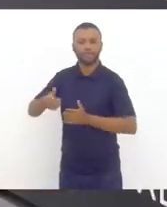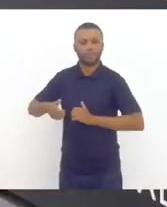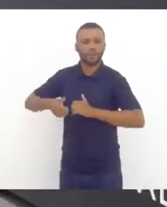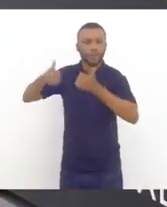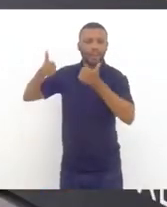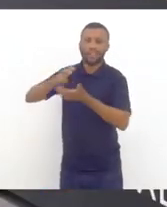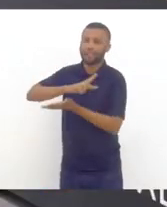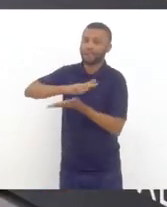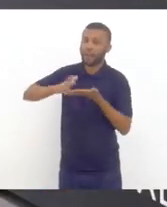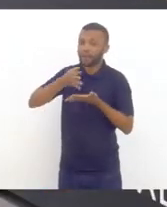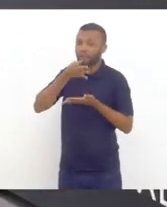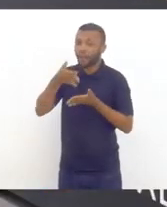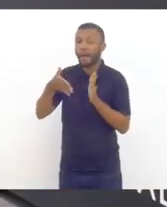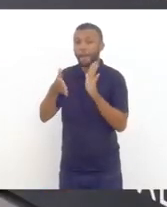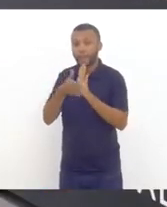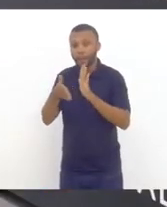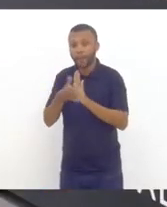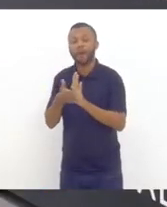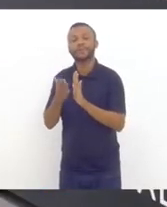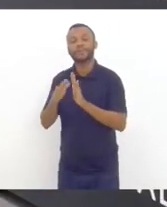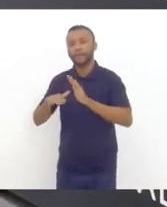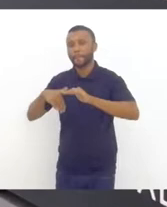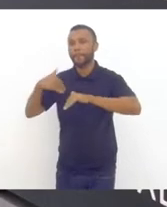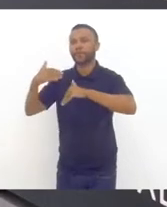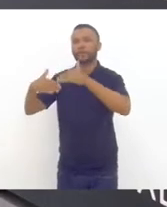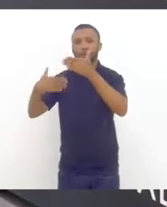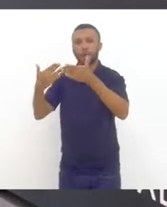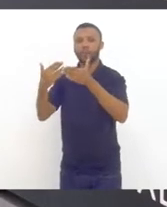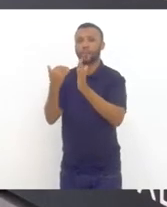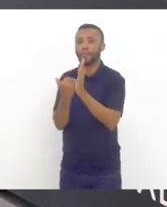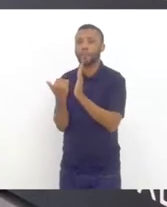aqui. Então, aqui é uma proposta da progressão gradual até